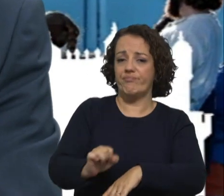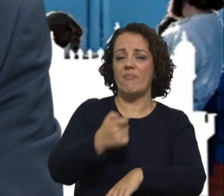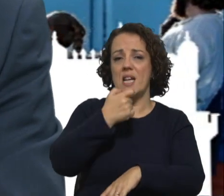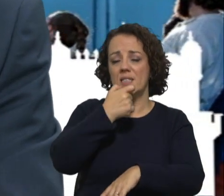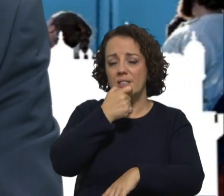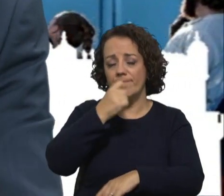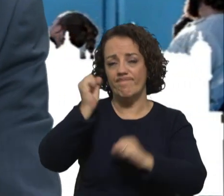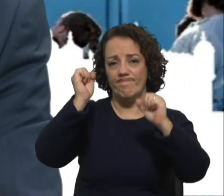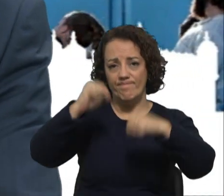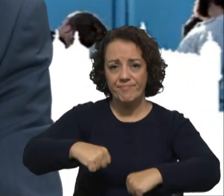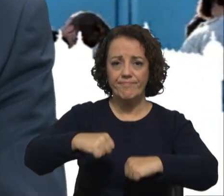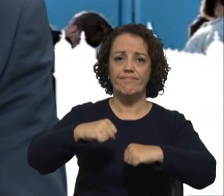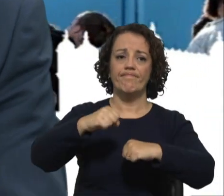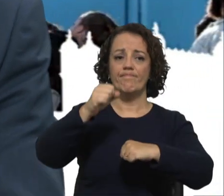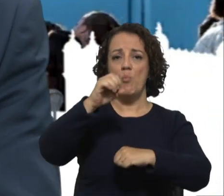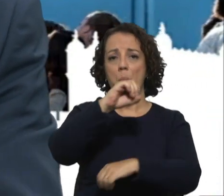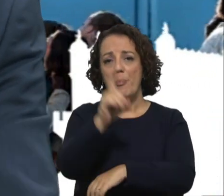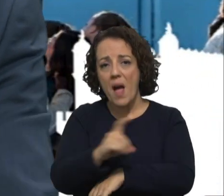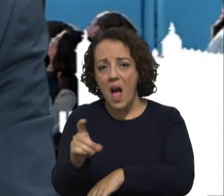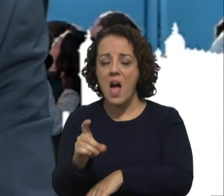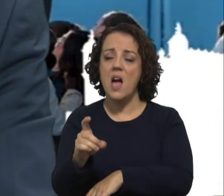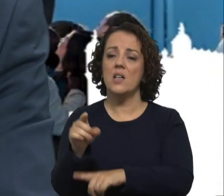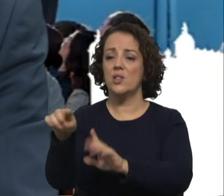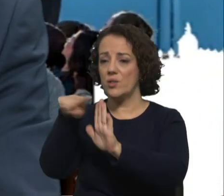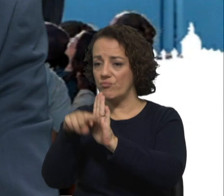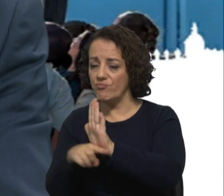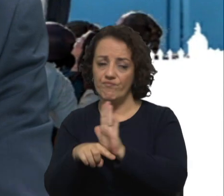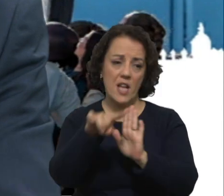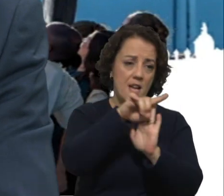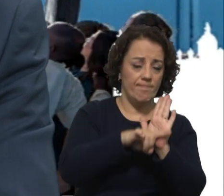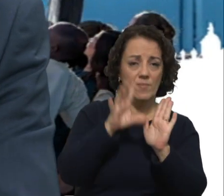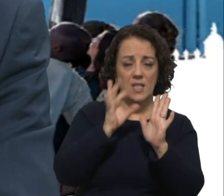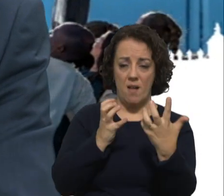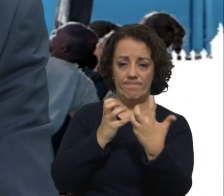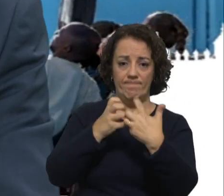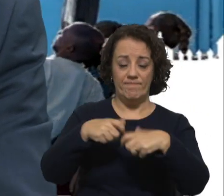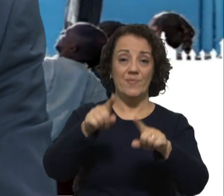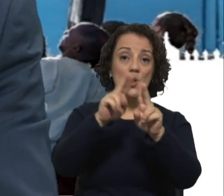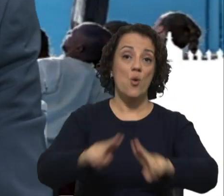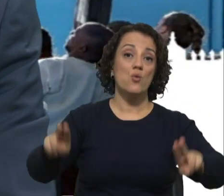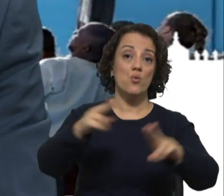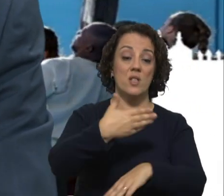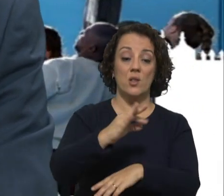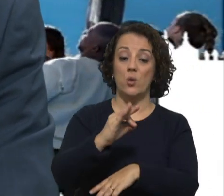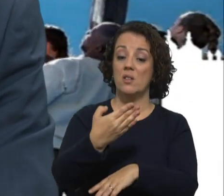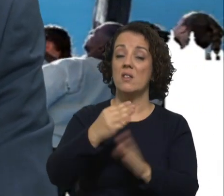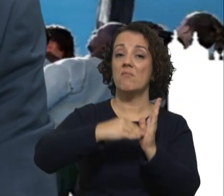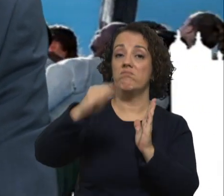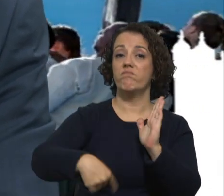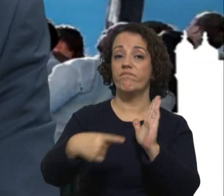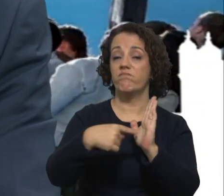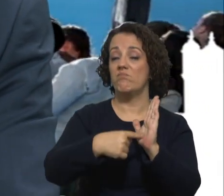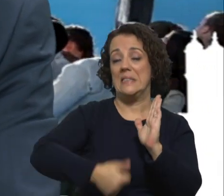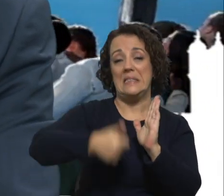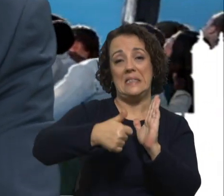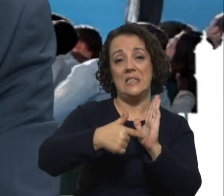de acordo, de paz, onde todos se encontrem, e provavelmente a resolução da ONU de 1947 continua a ser a melhor solução